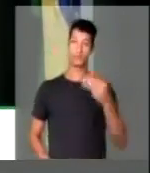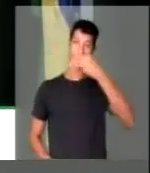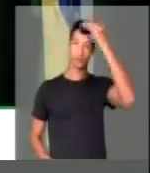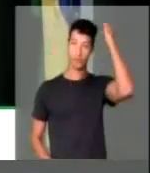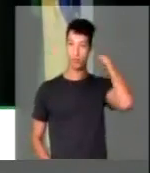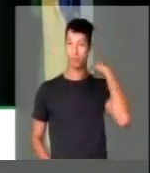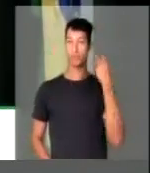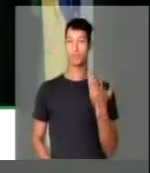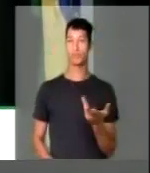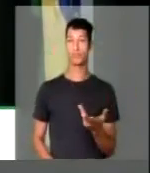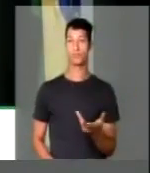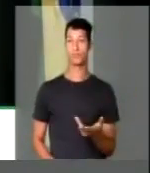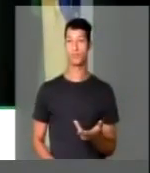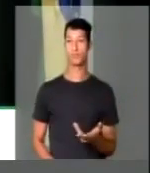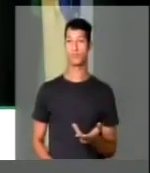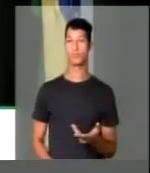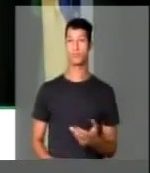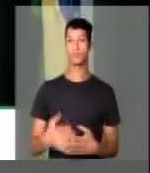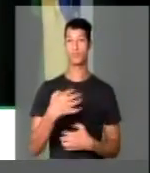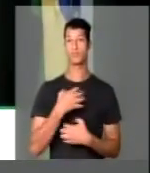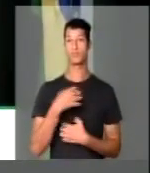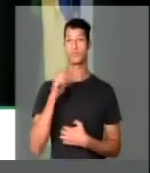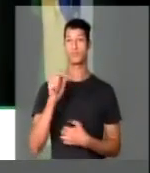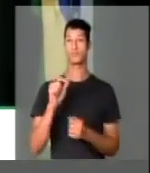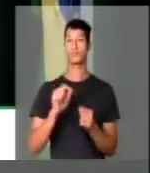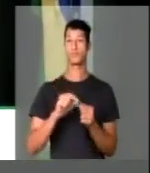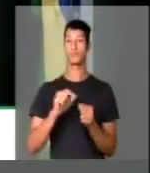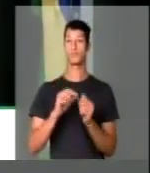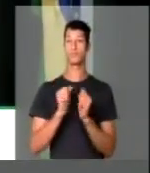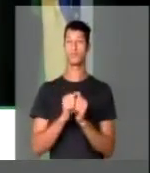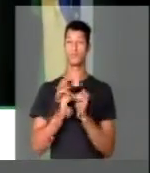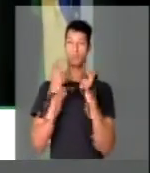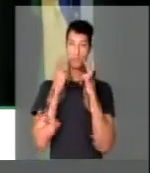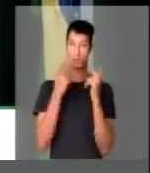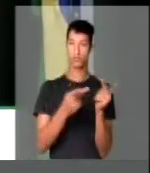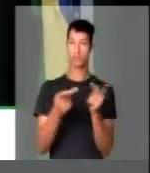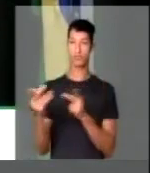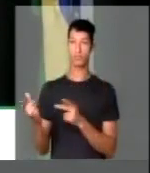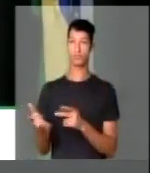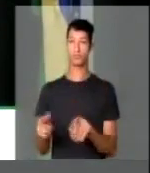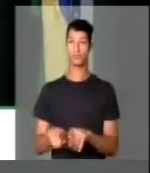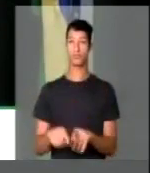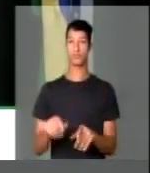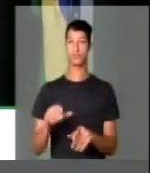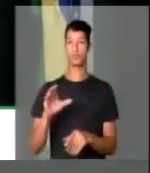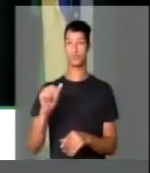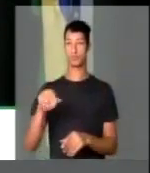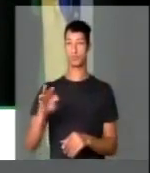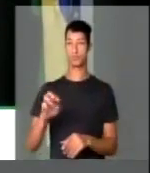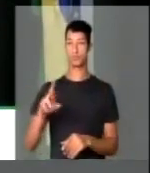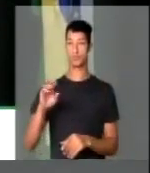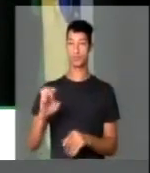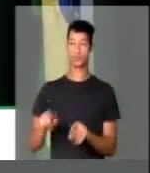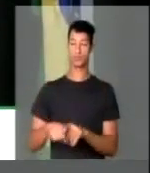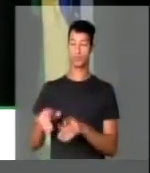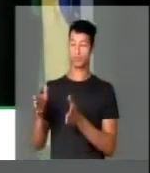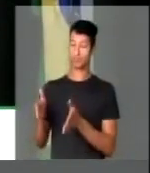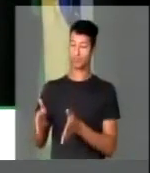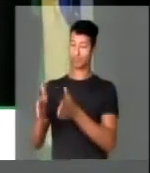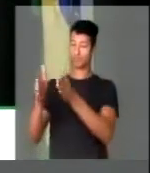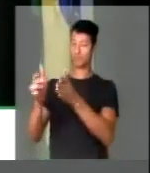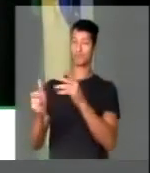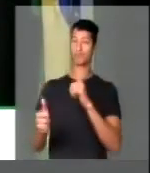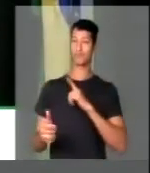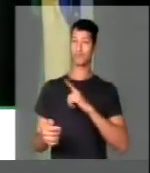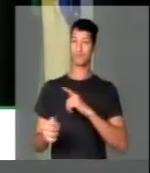Temer, no sentido de que faça uma visita ao canteiro de obras da Transnordestina.